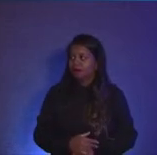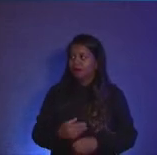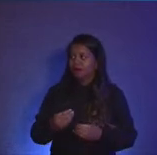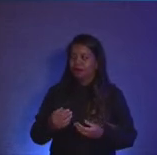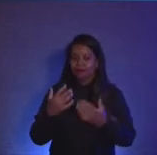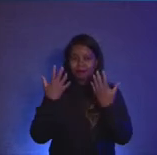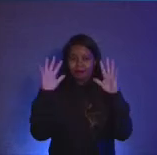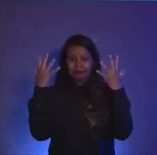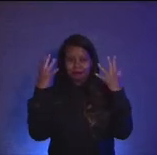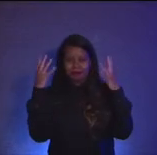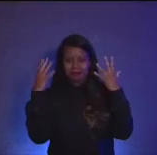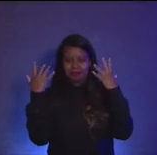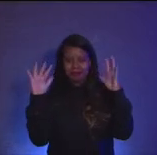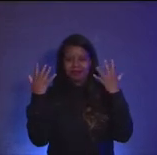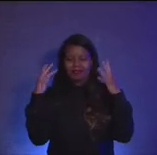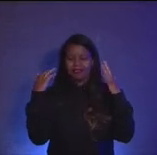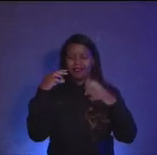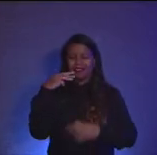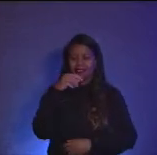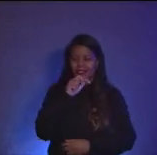Oi, Marina, bem-vinda.